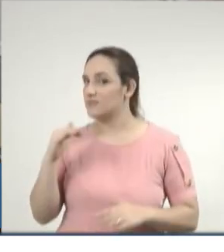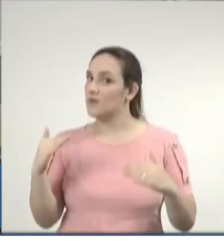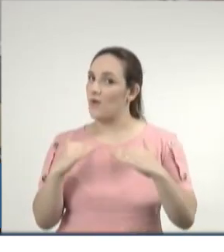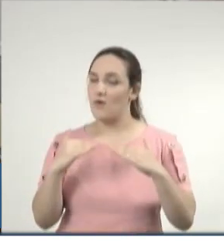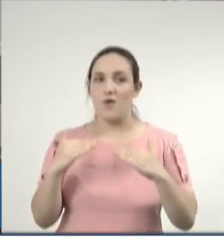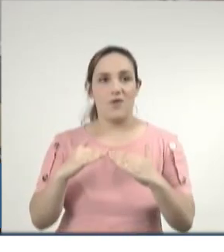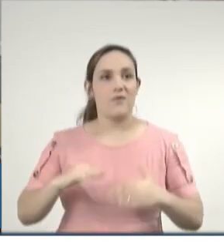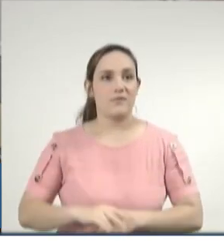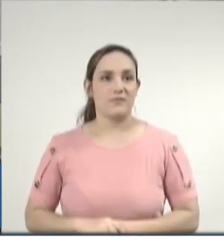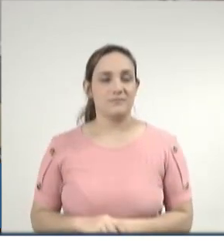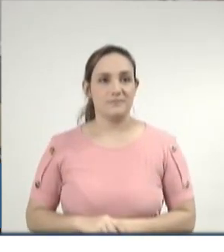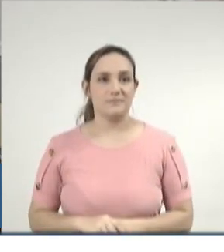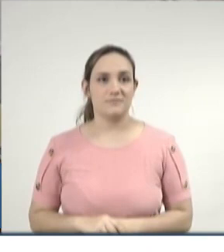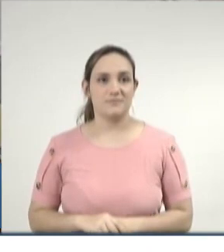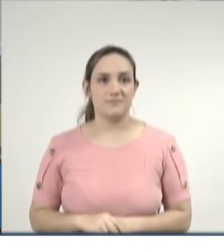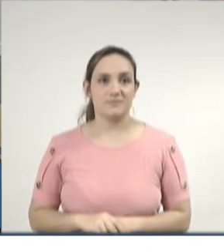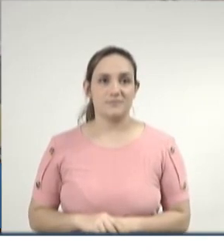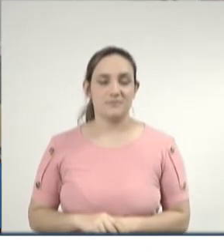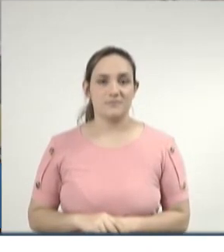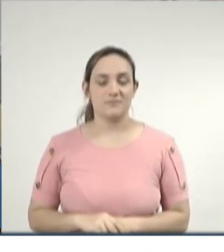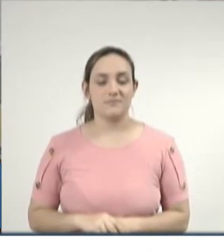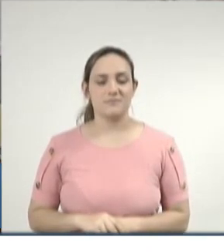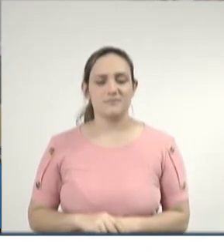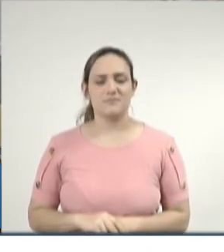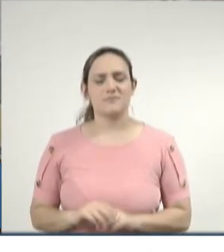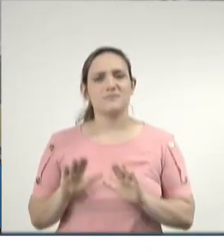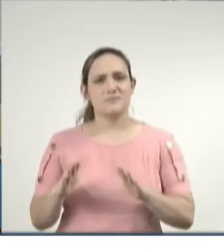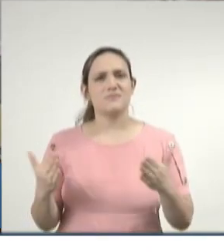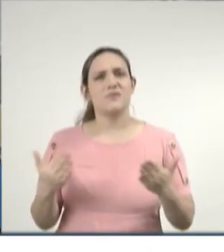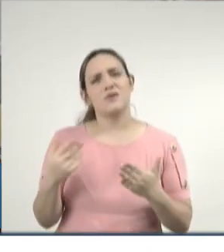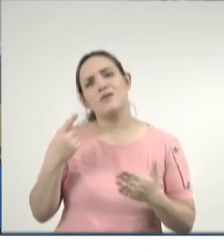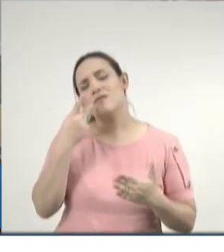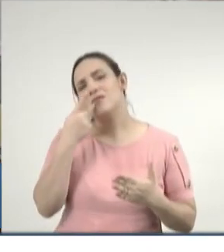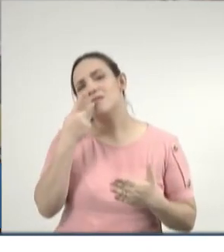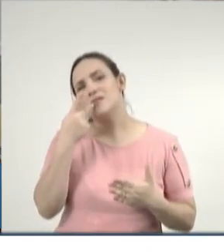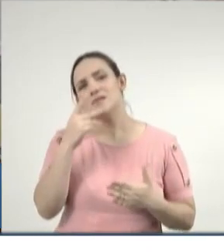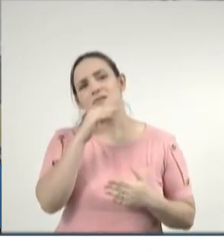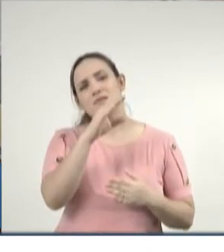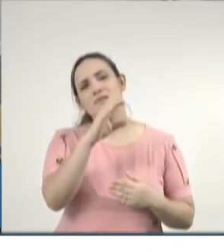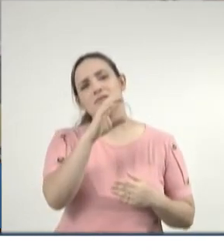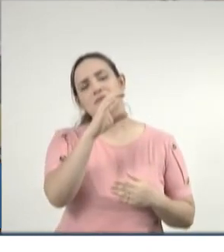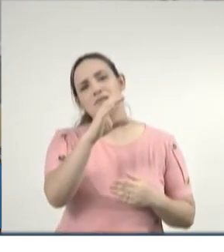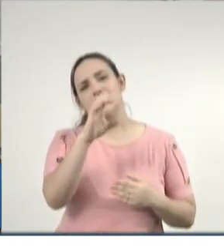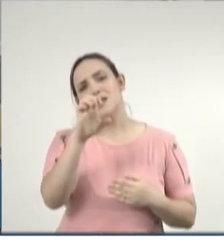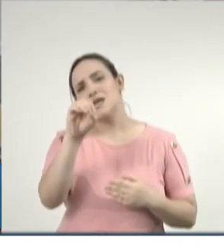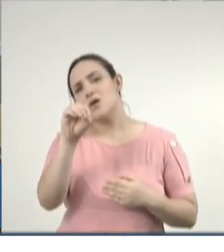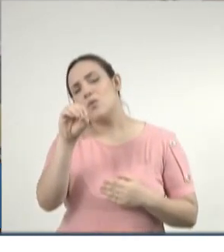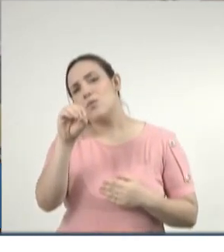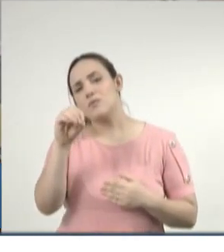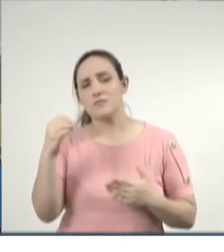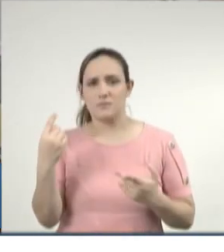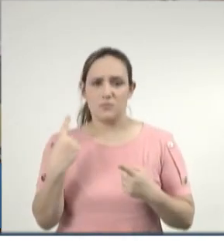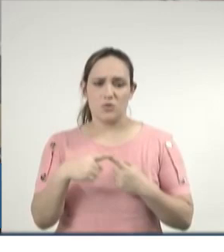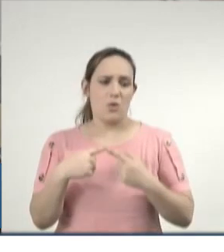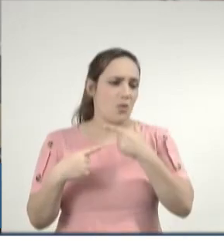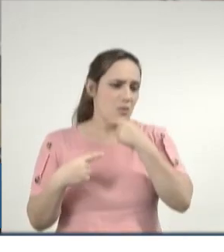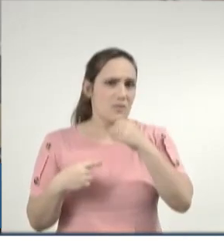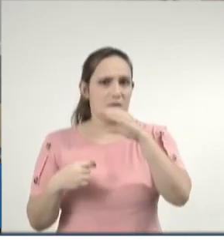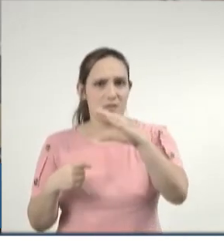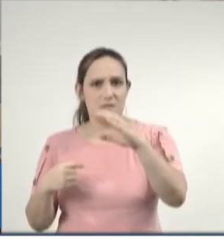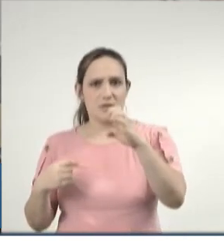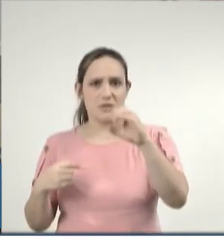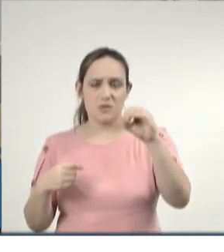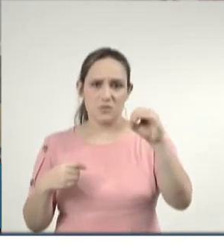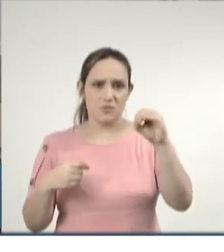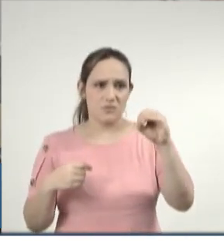Aline? Certeza. Clarice, e qual o comentário da mulher CEO? Se o homem CEO, se o